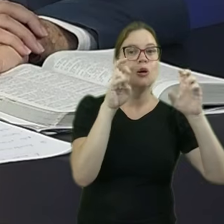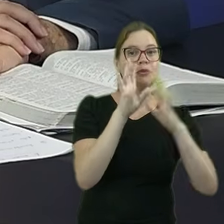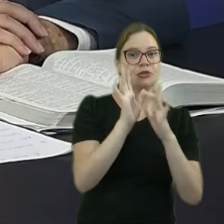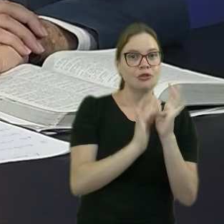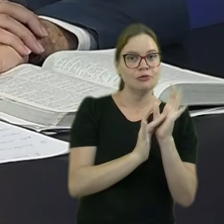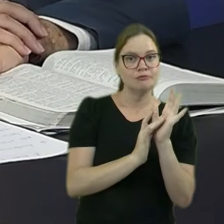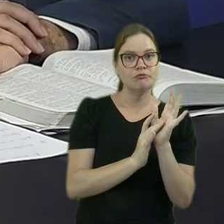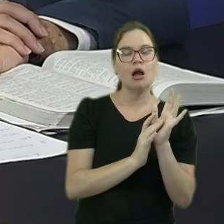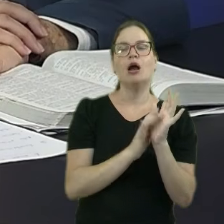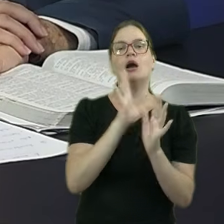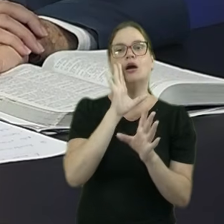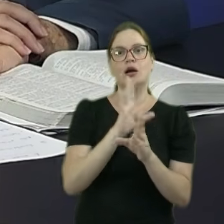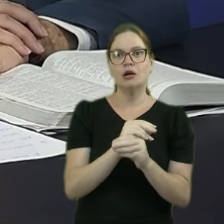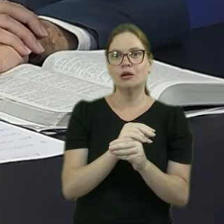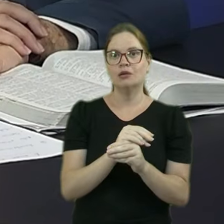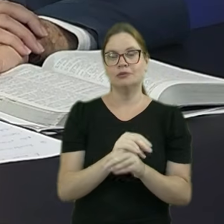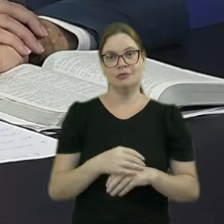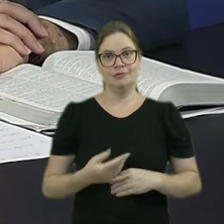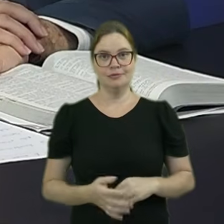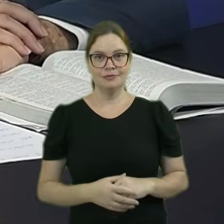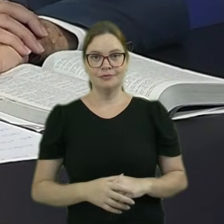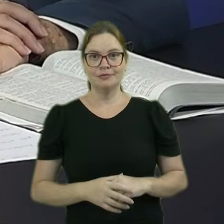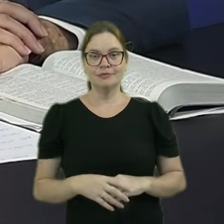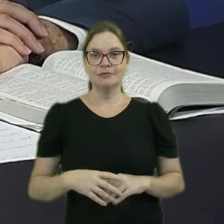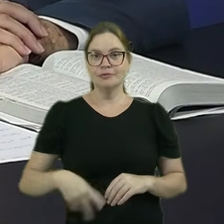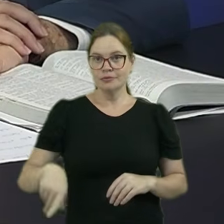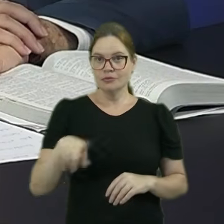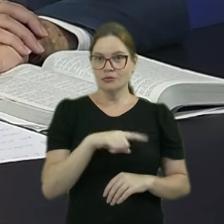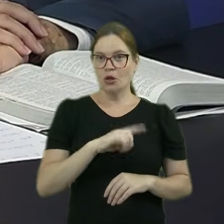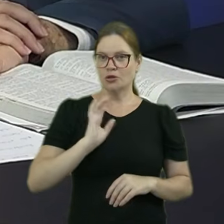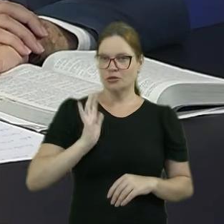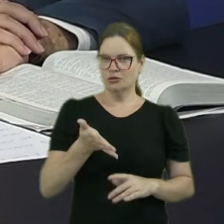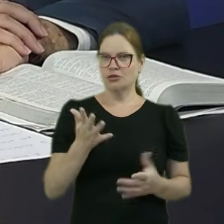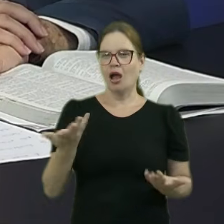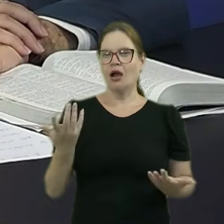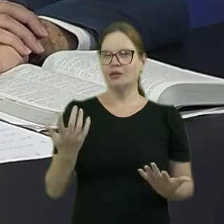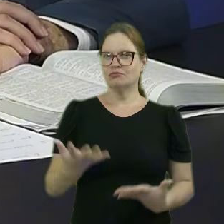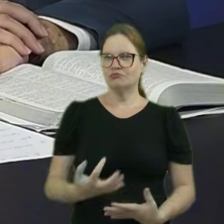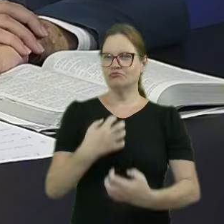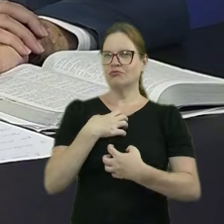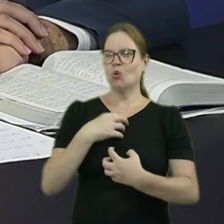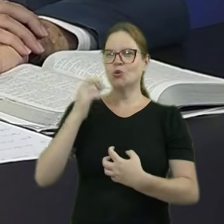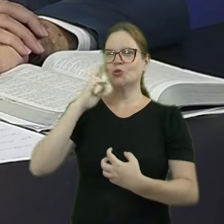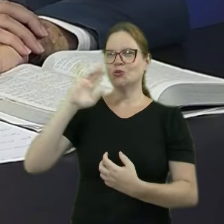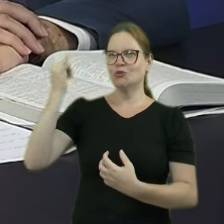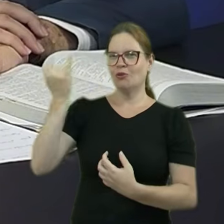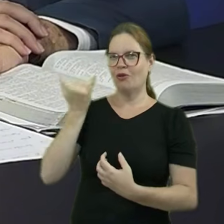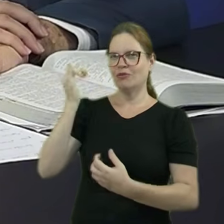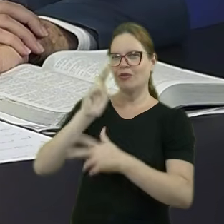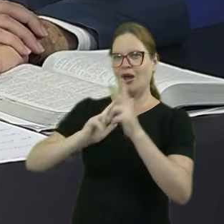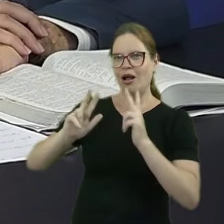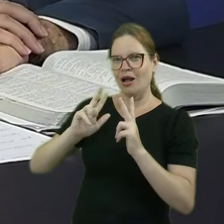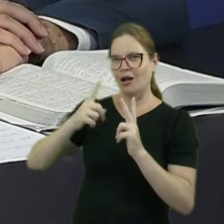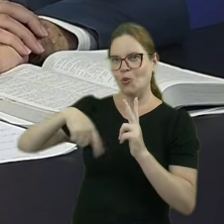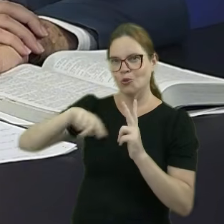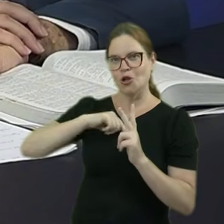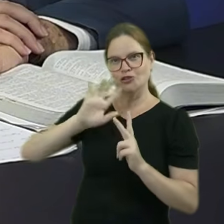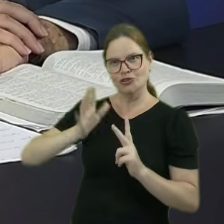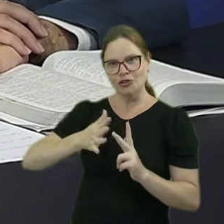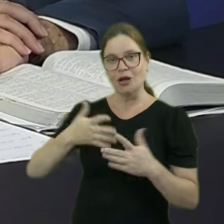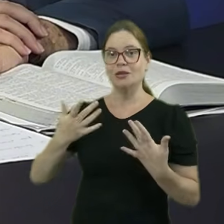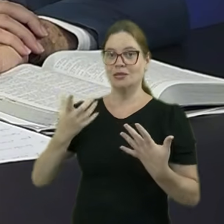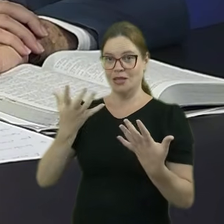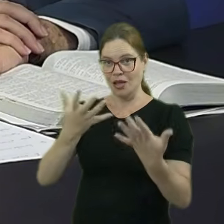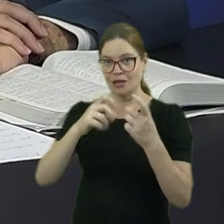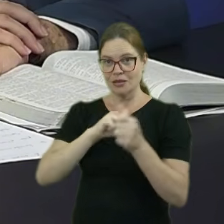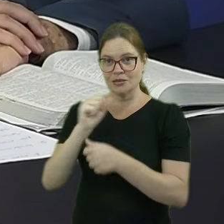ouvimos a voz de Jesus? Se nós desejamos uma transformação de vida, nós devemos ouvir a